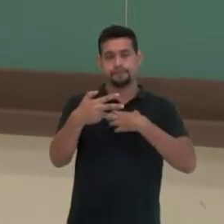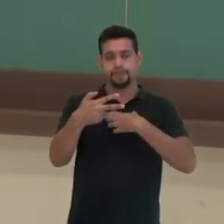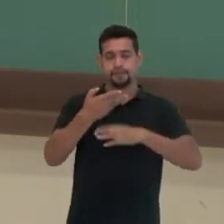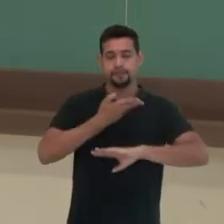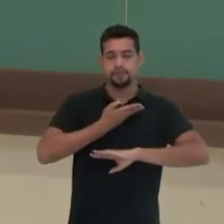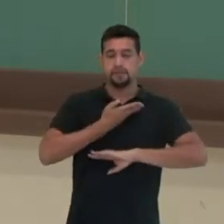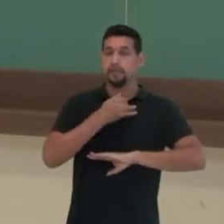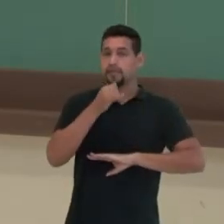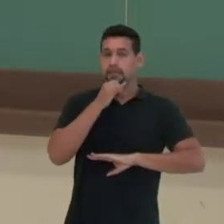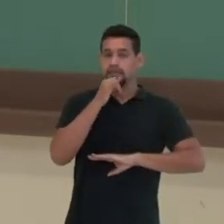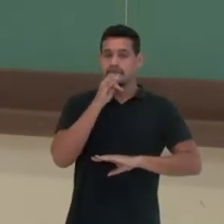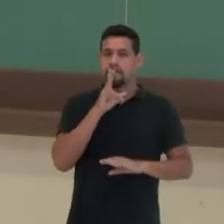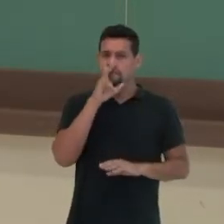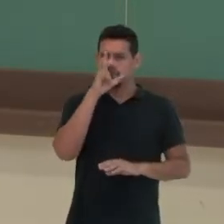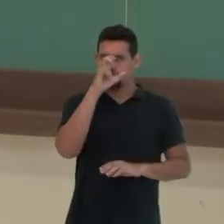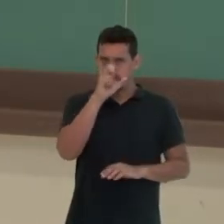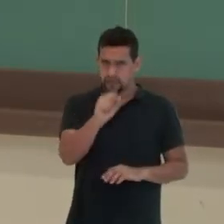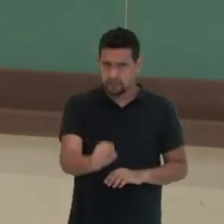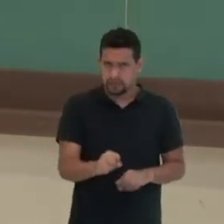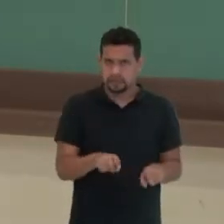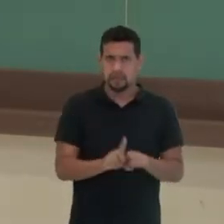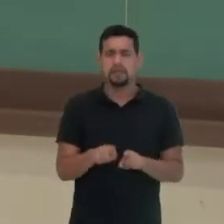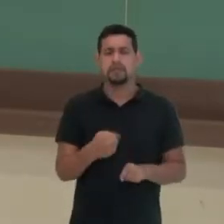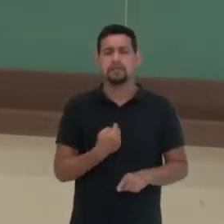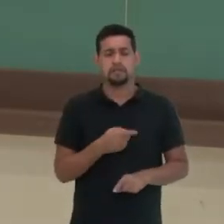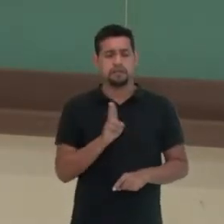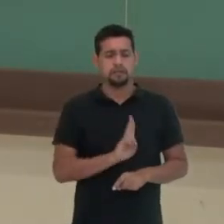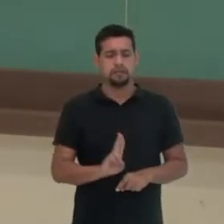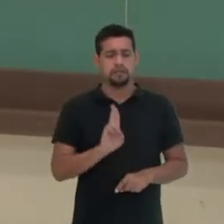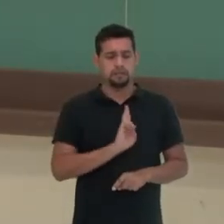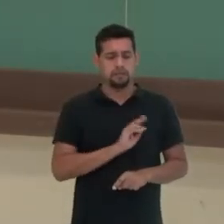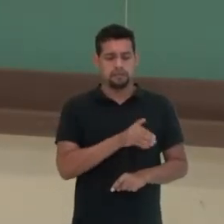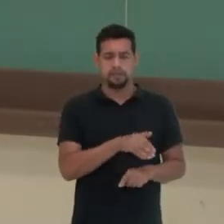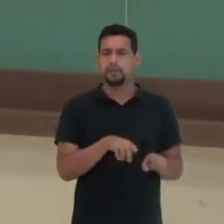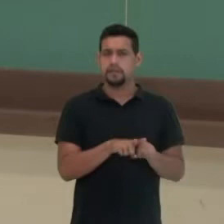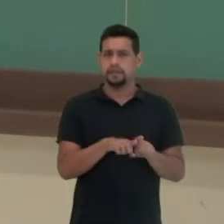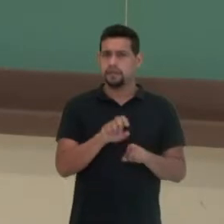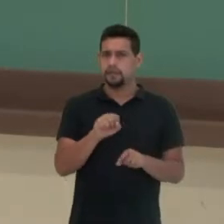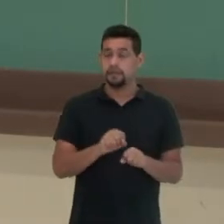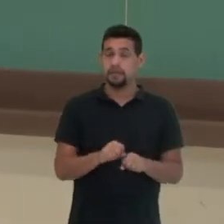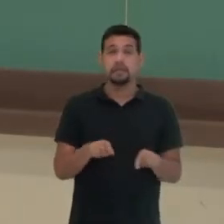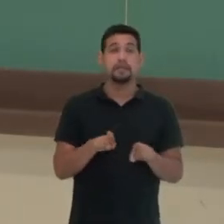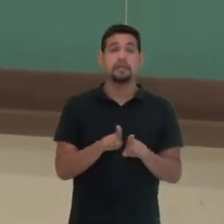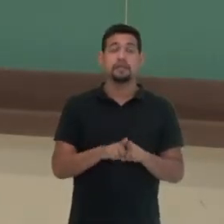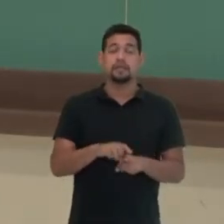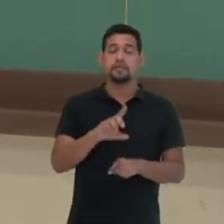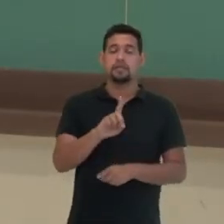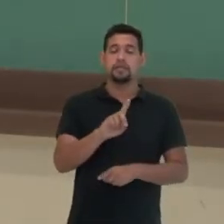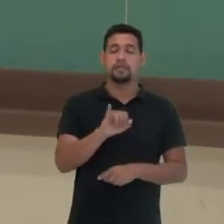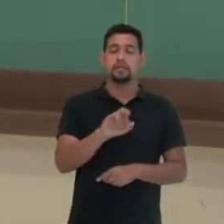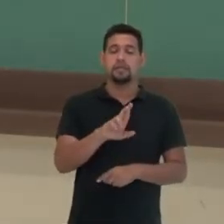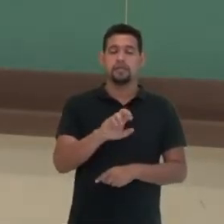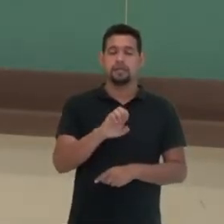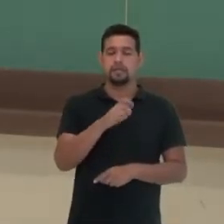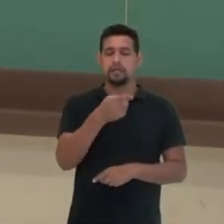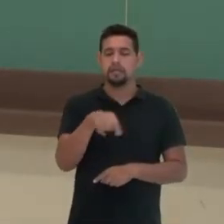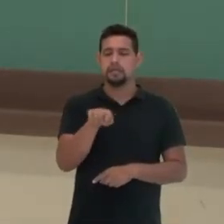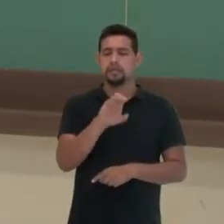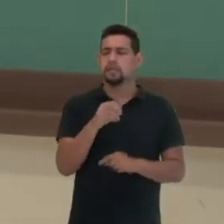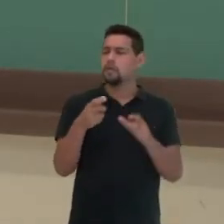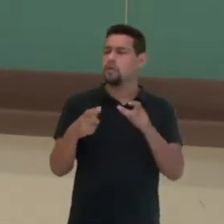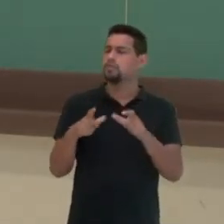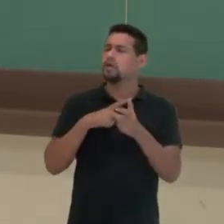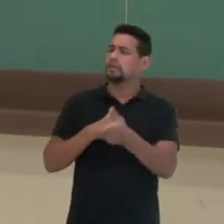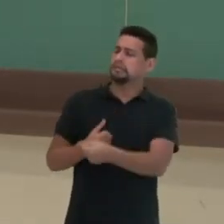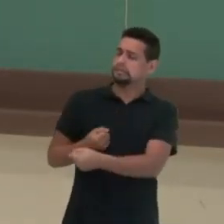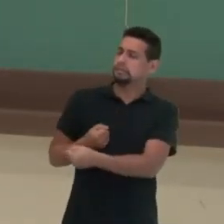A intensidade da força, que a gente aplica ali, né? A intensidade da força. A direção para onde ela está sendo